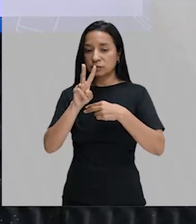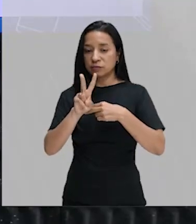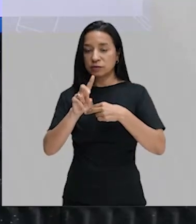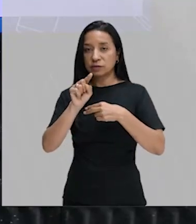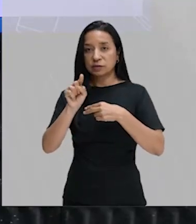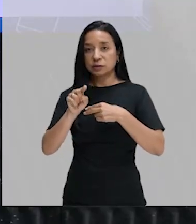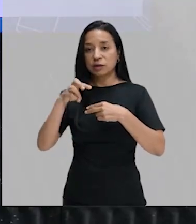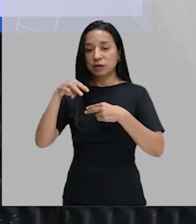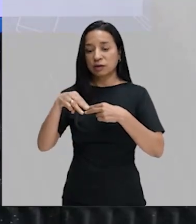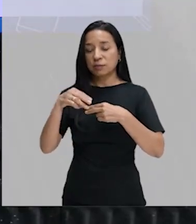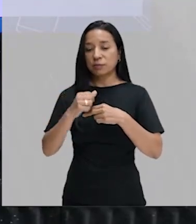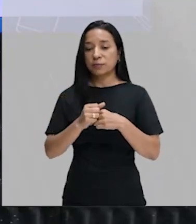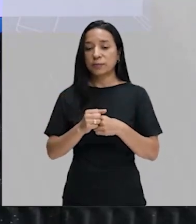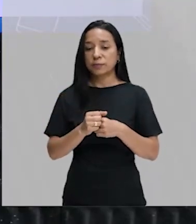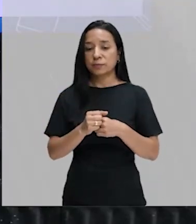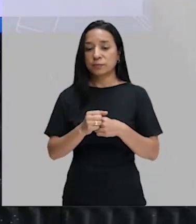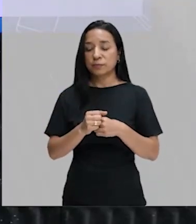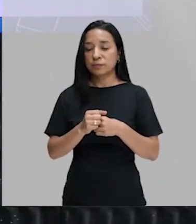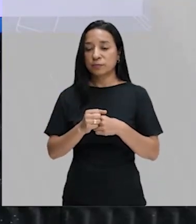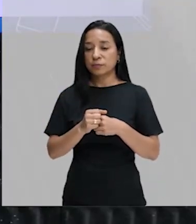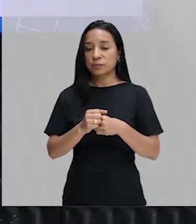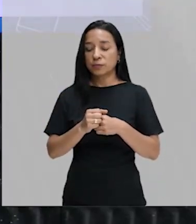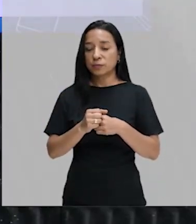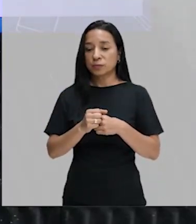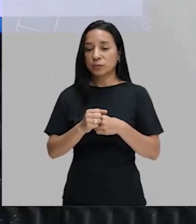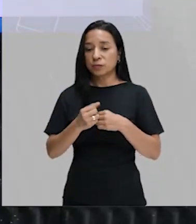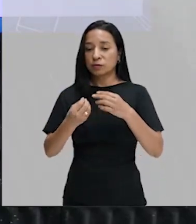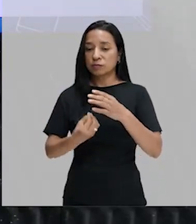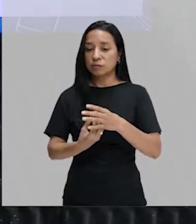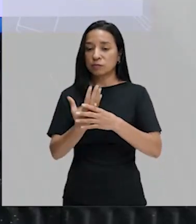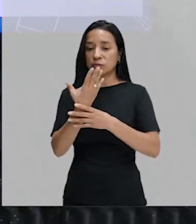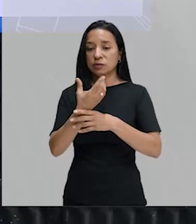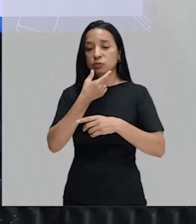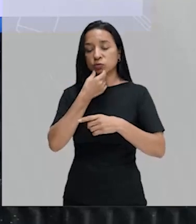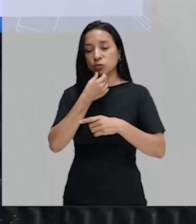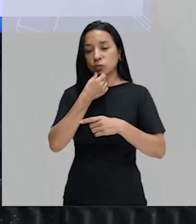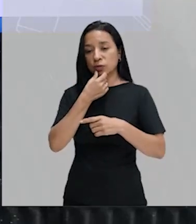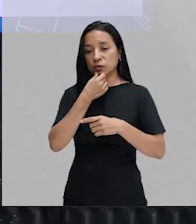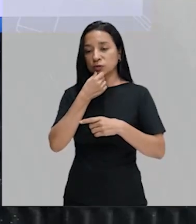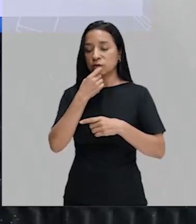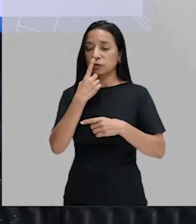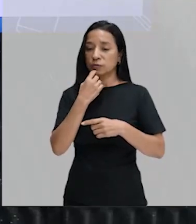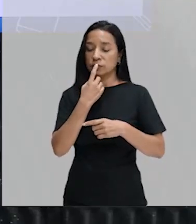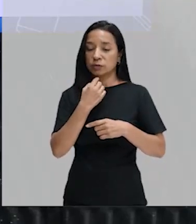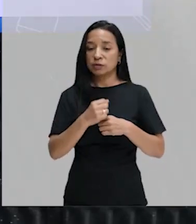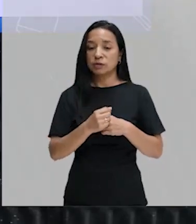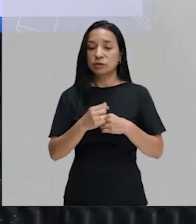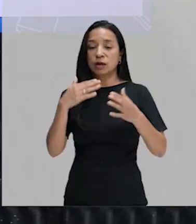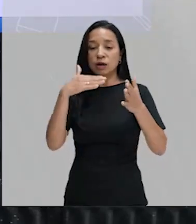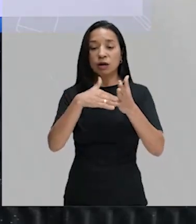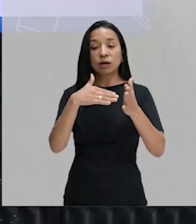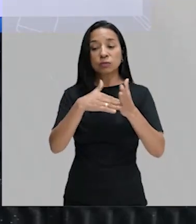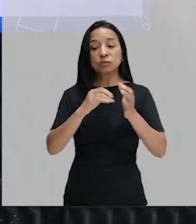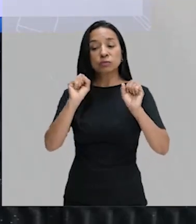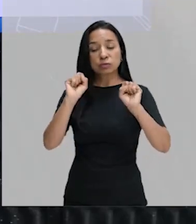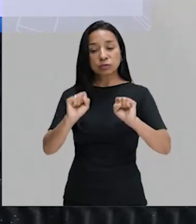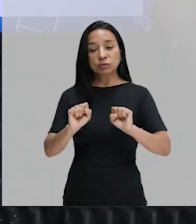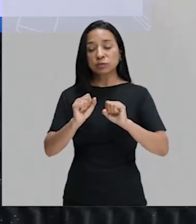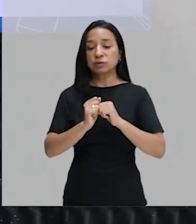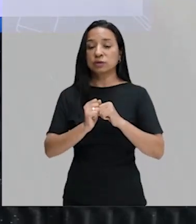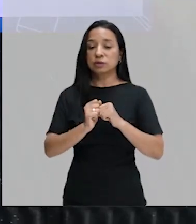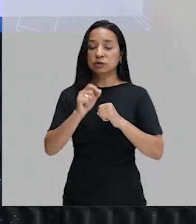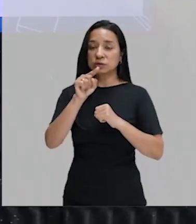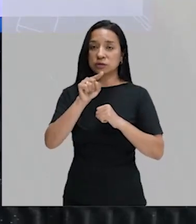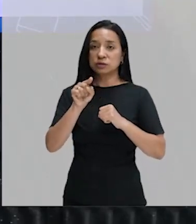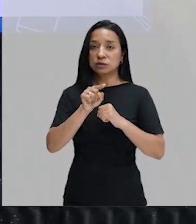E V é vermelho, então vai nascer aqui um macho vermelho, tá certo? E a última possibilidade é se o